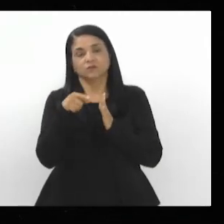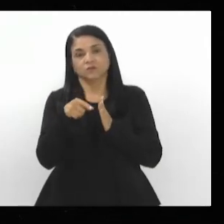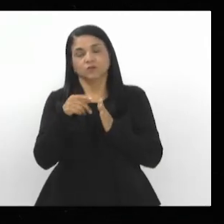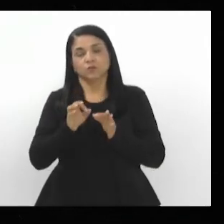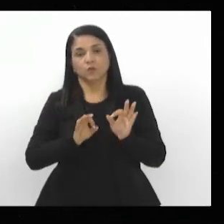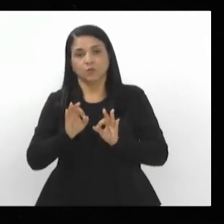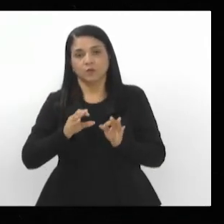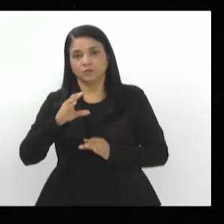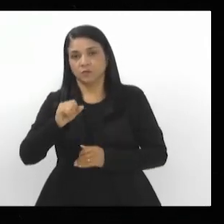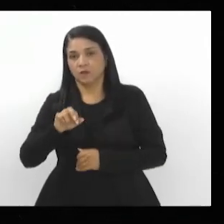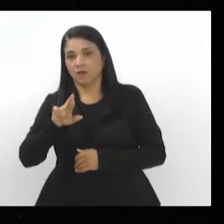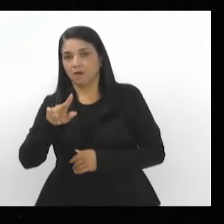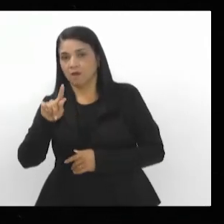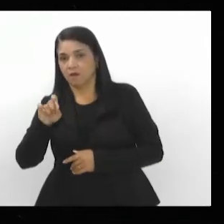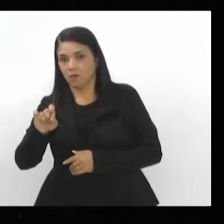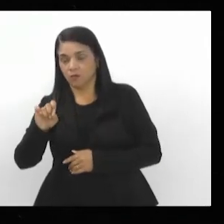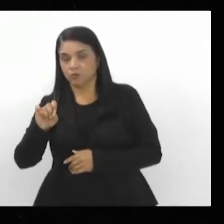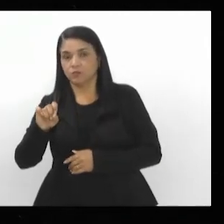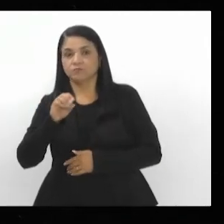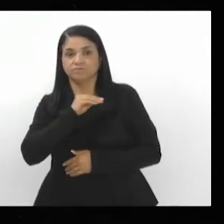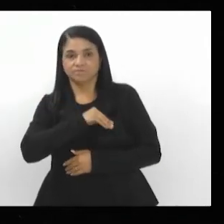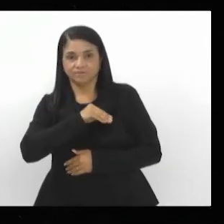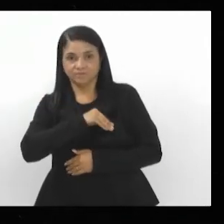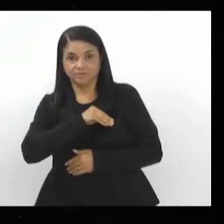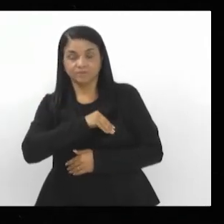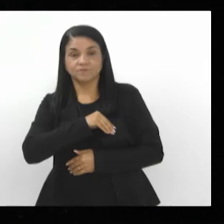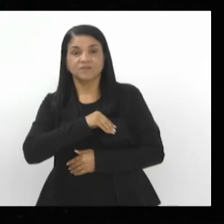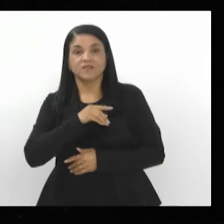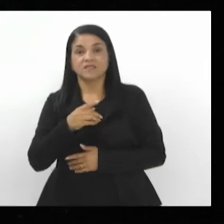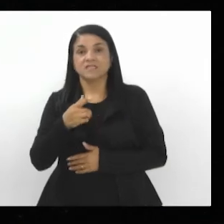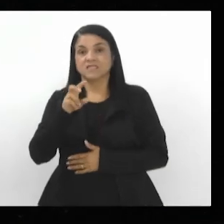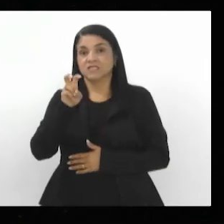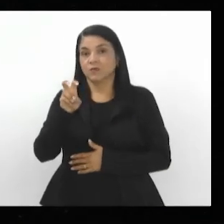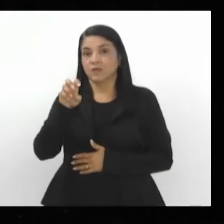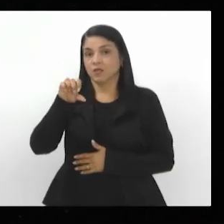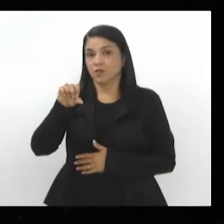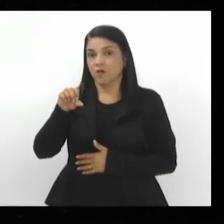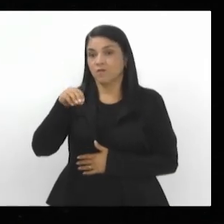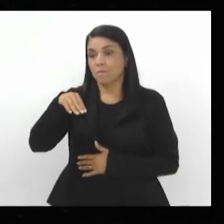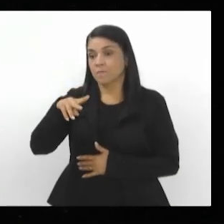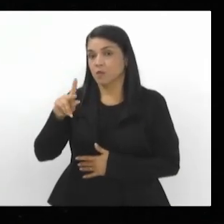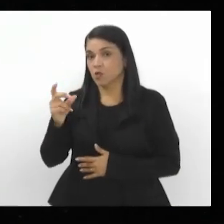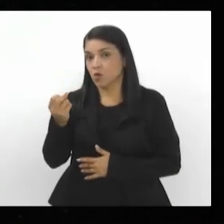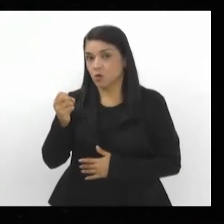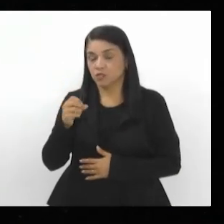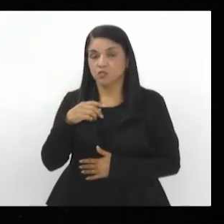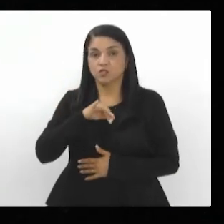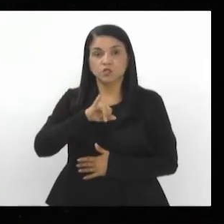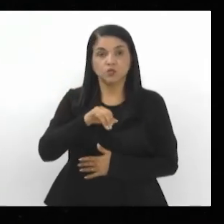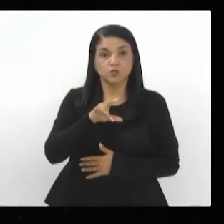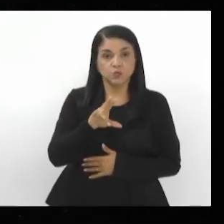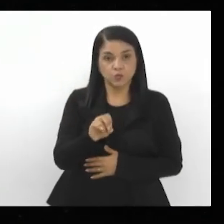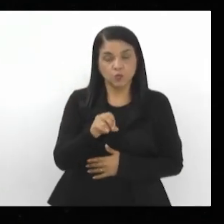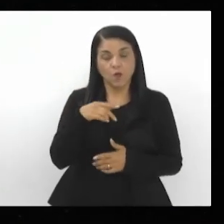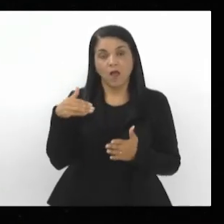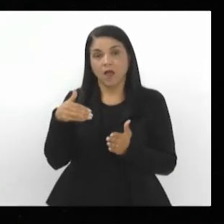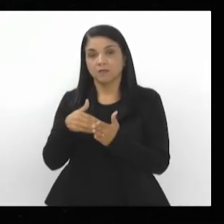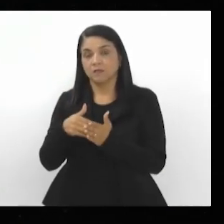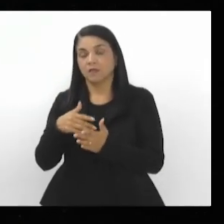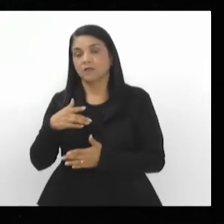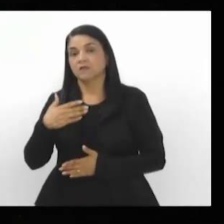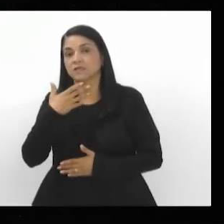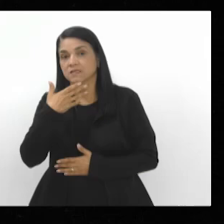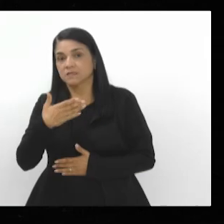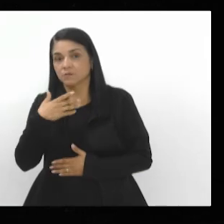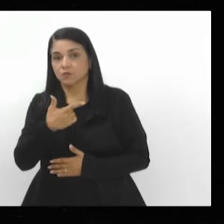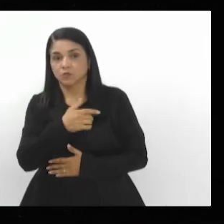plano de cargos e vencimentos é de 59 milhões de junho a dezembro de 2024. A UENF tem o valor